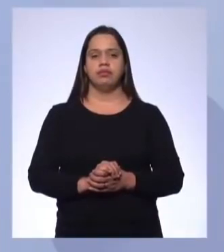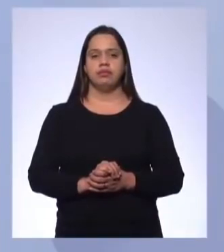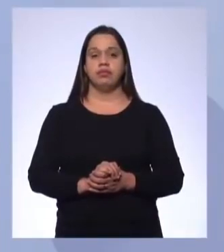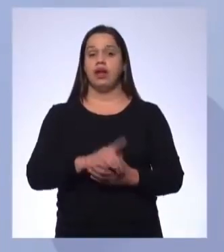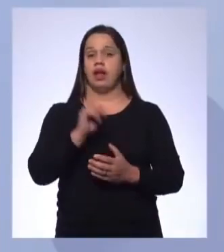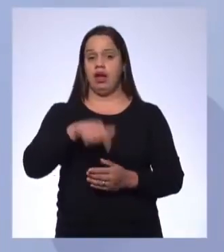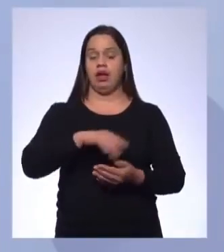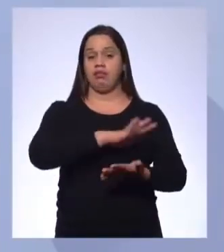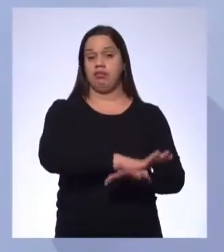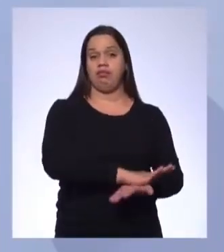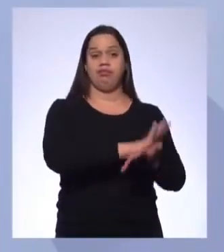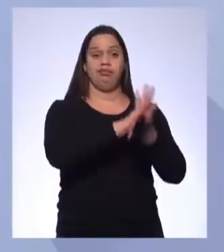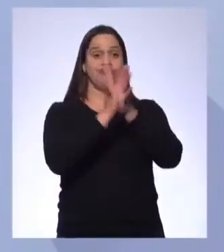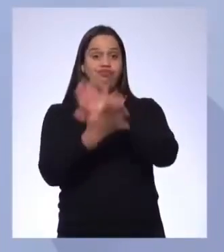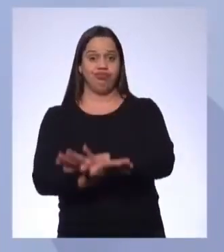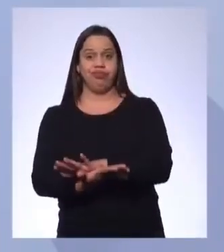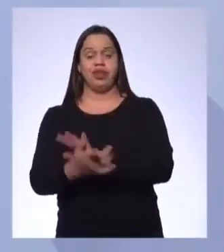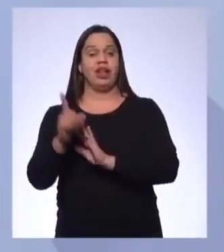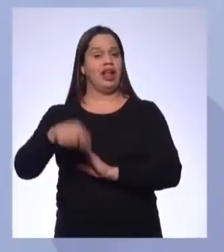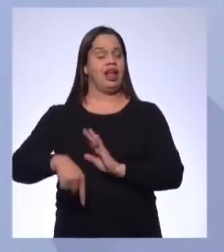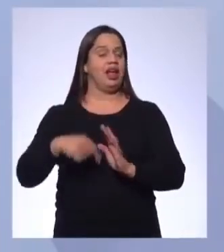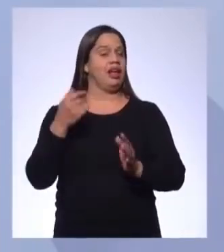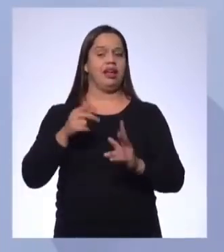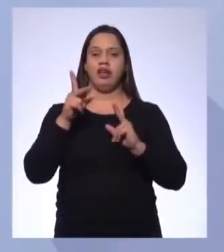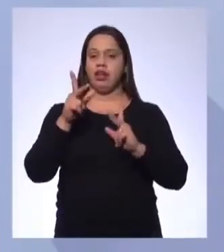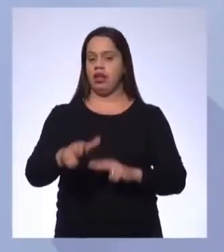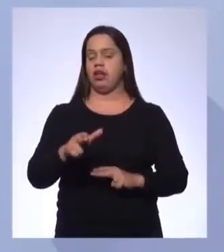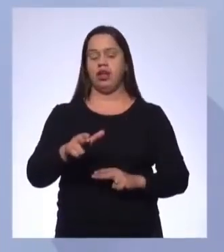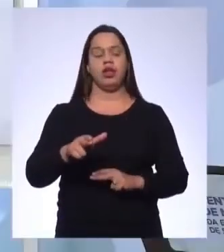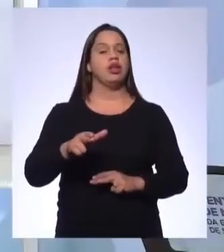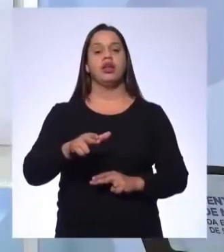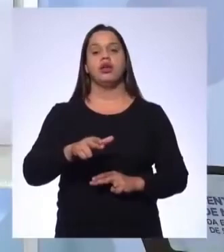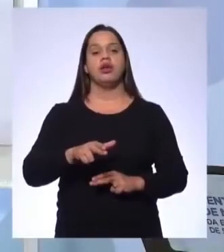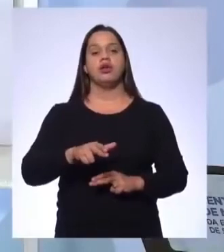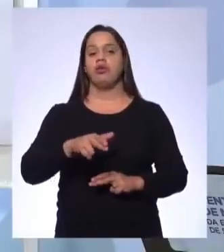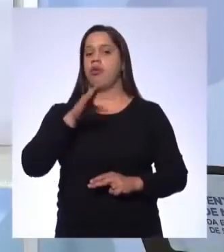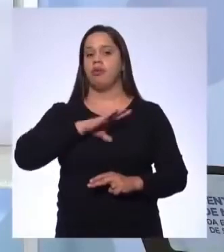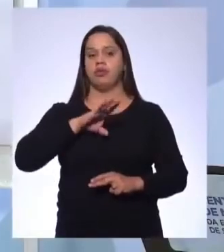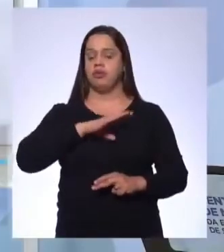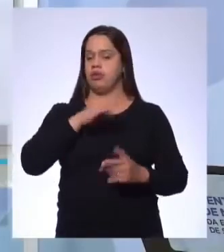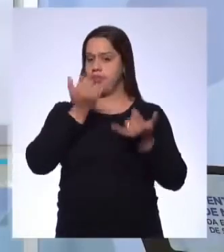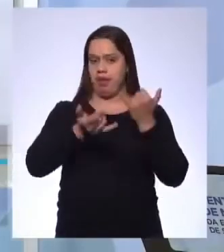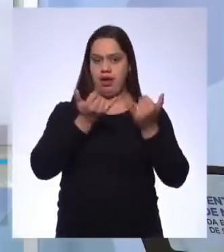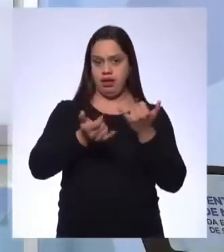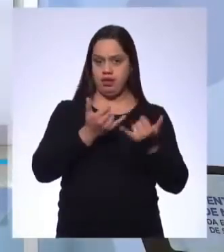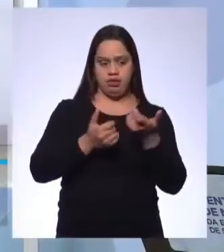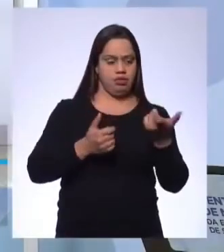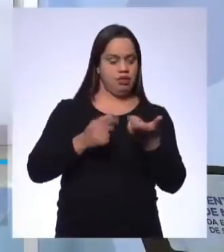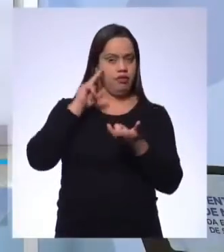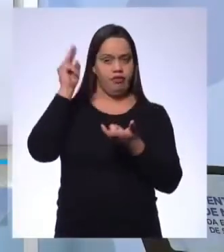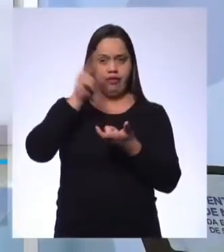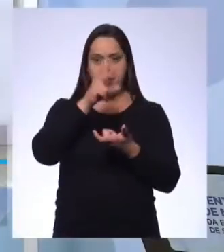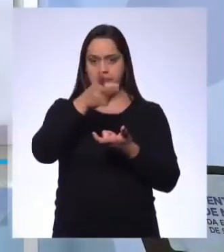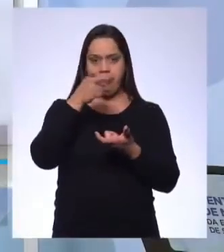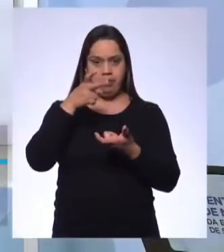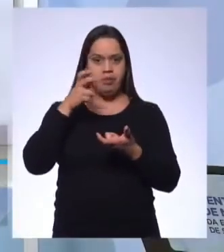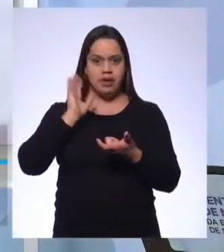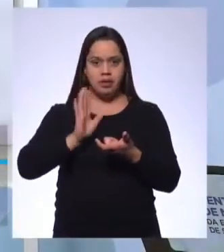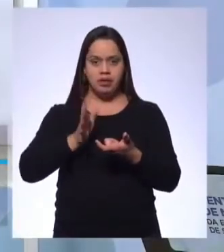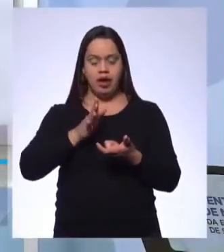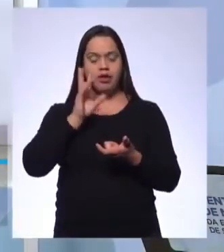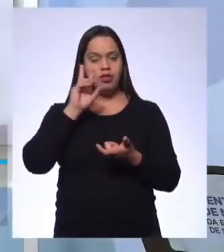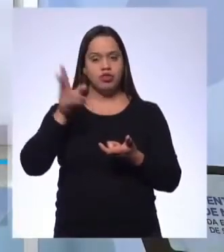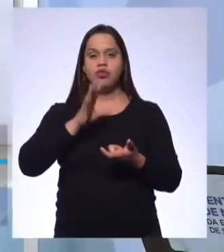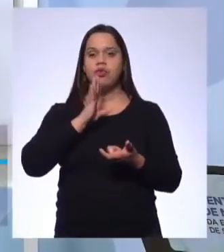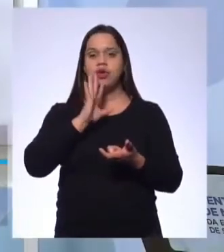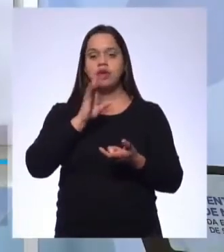Mesma coisa que o português, gente, ó. Isso aqui é cognato, são as palavras que são parecidas com o português, tá?